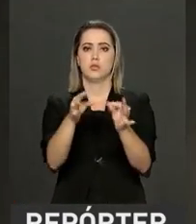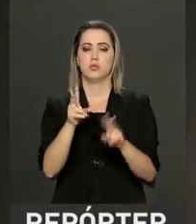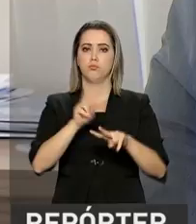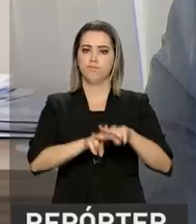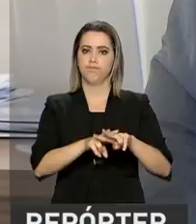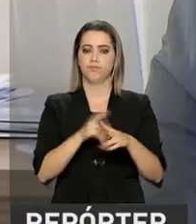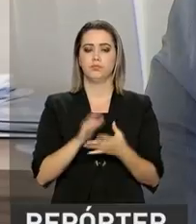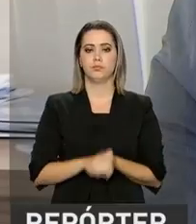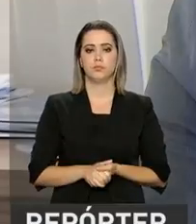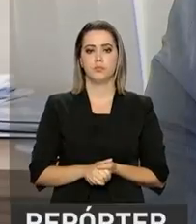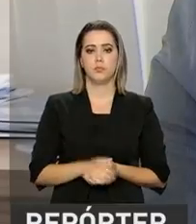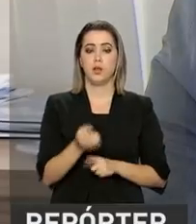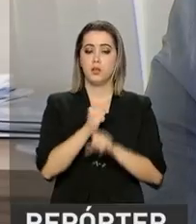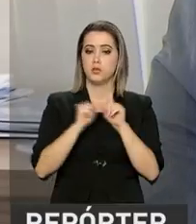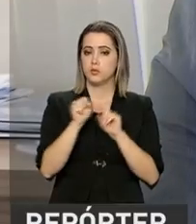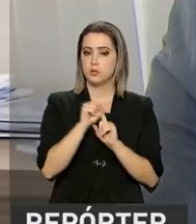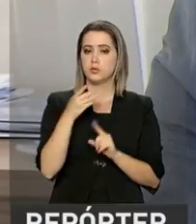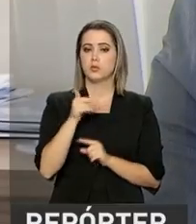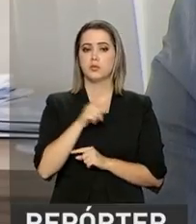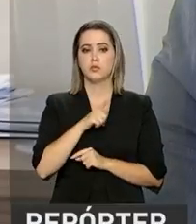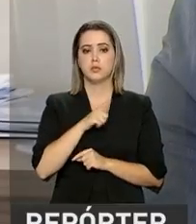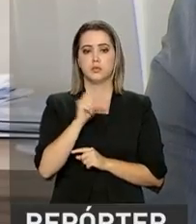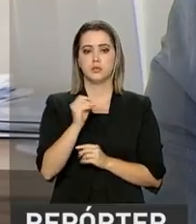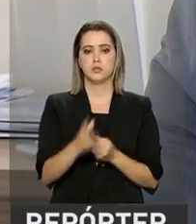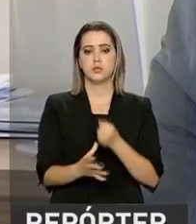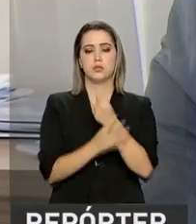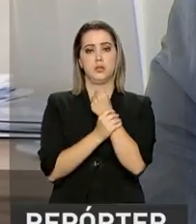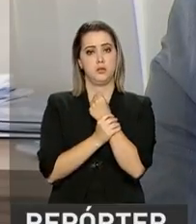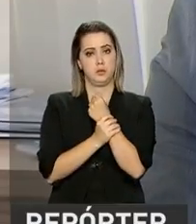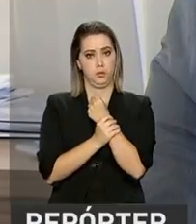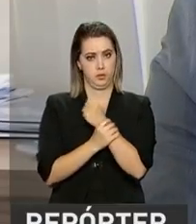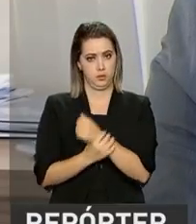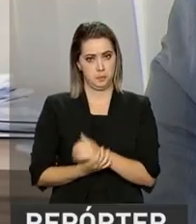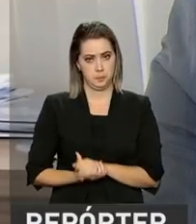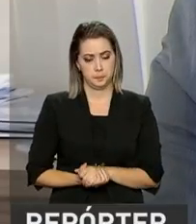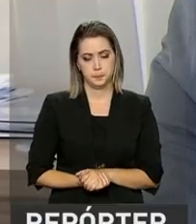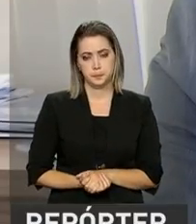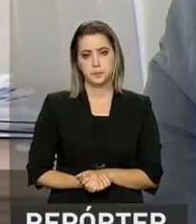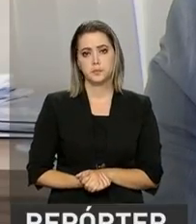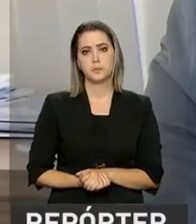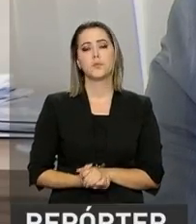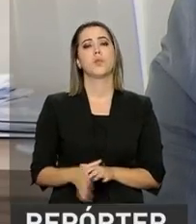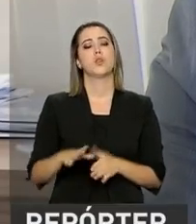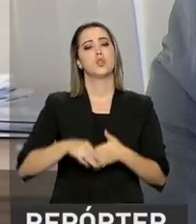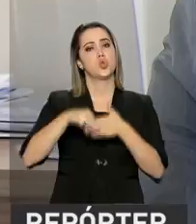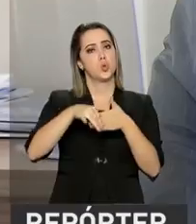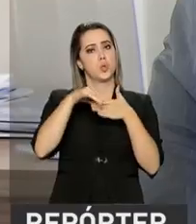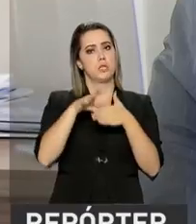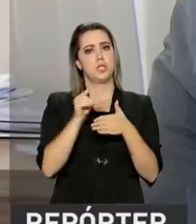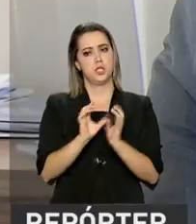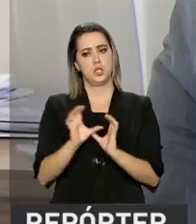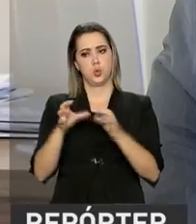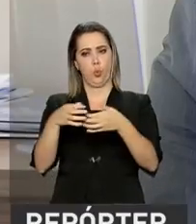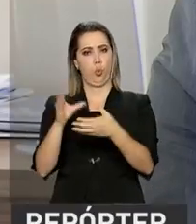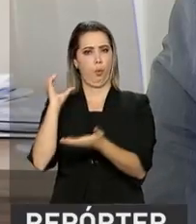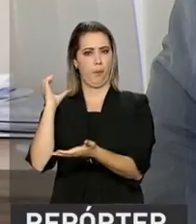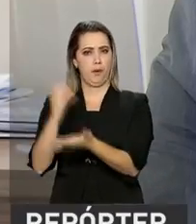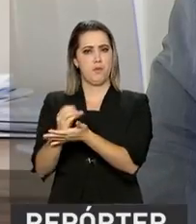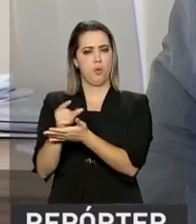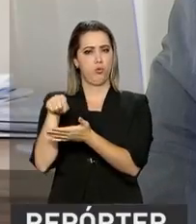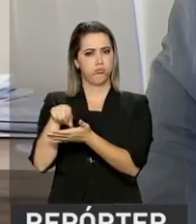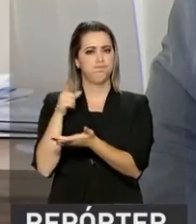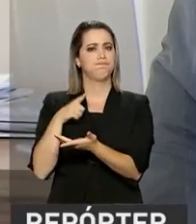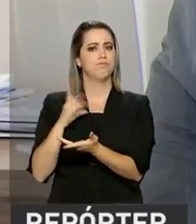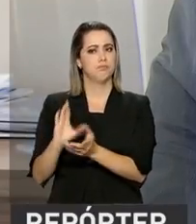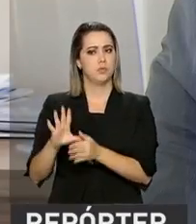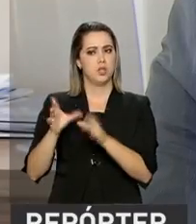na sociedade tendo a garantia de que as lideranças criminosas estarão e